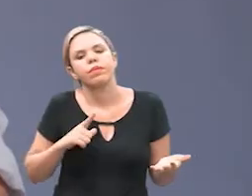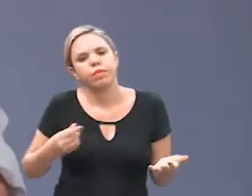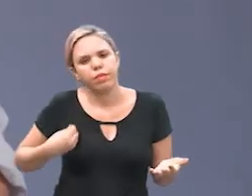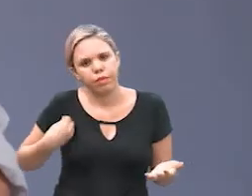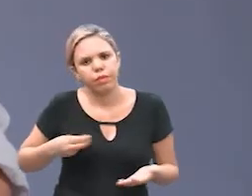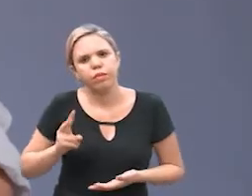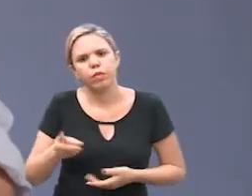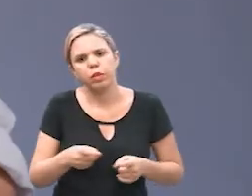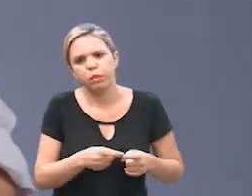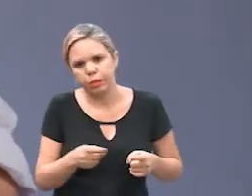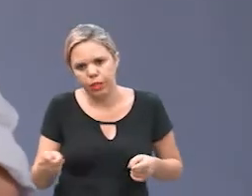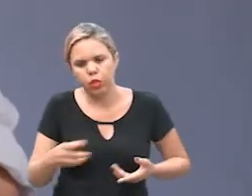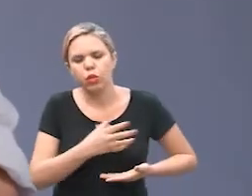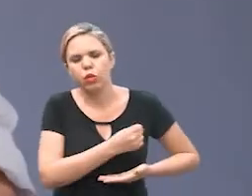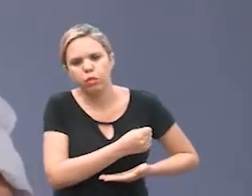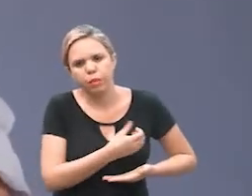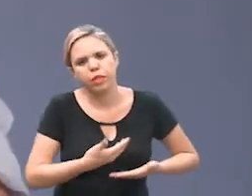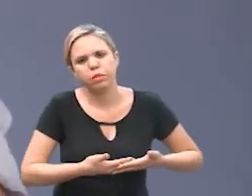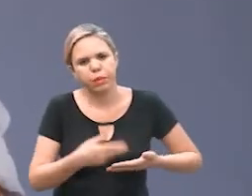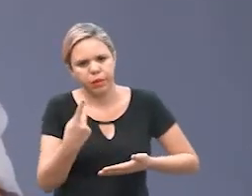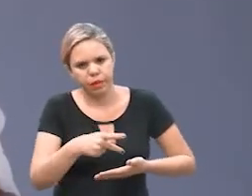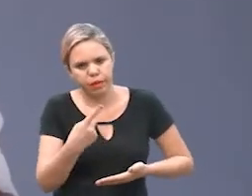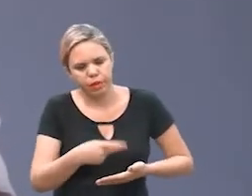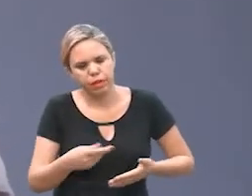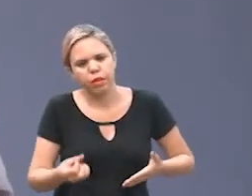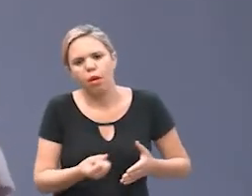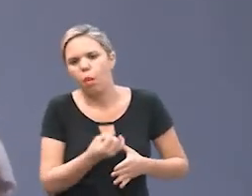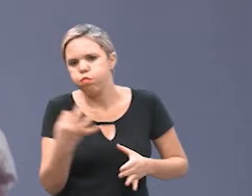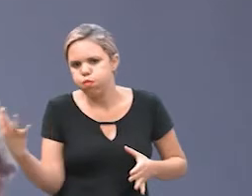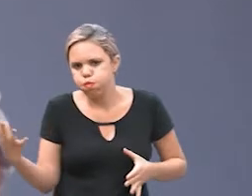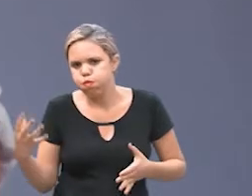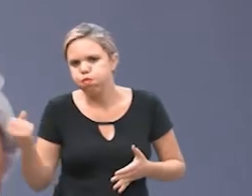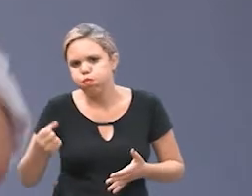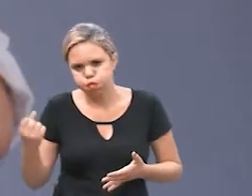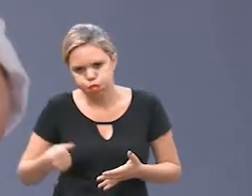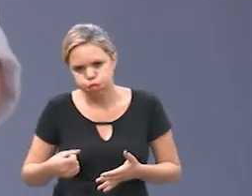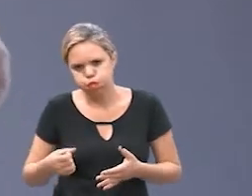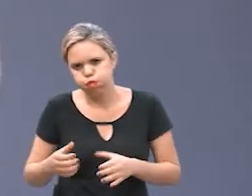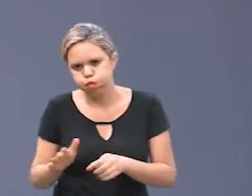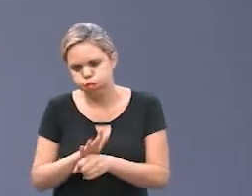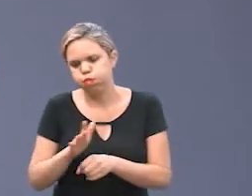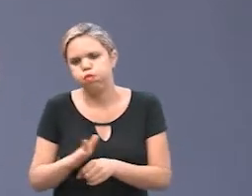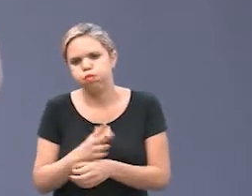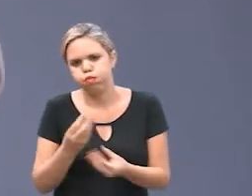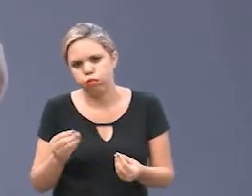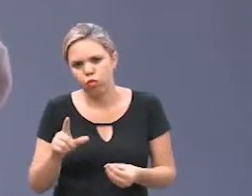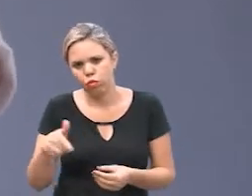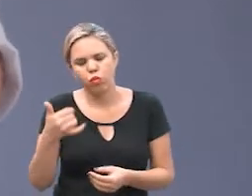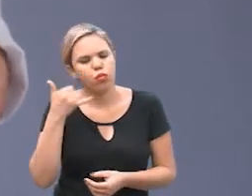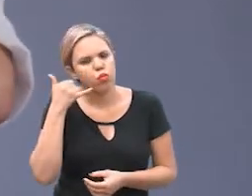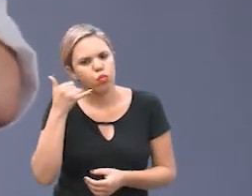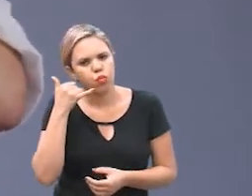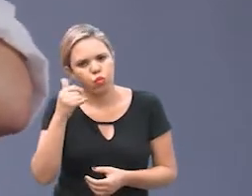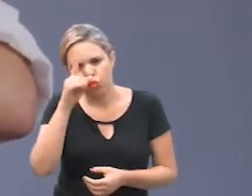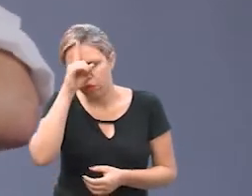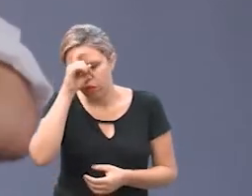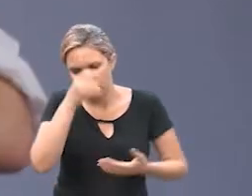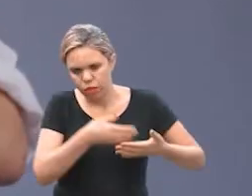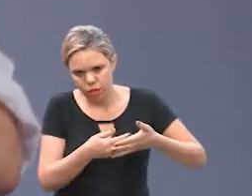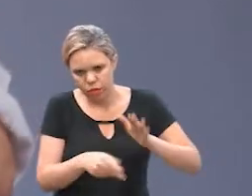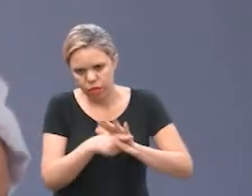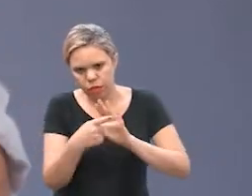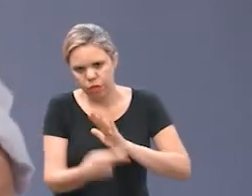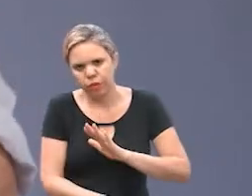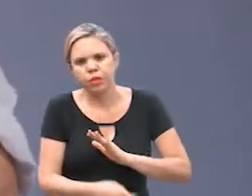esteja amamentando o seu bebê e produza o leite excedente. Aí ela vai ligar para o nosso banco de